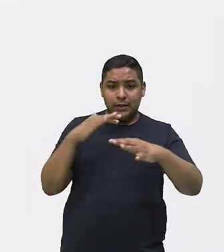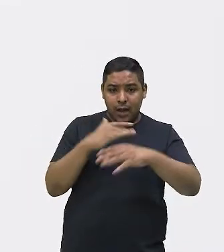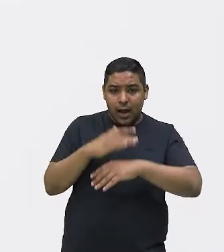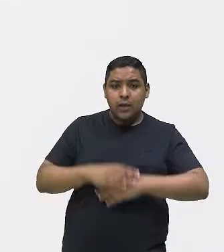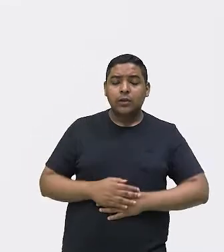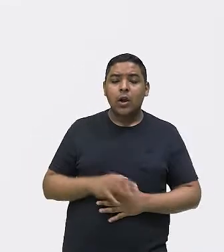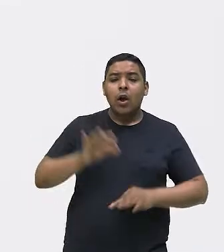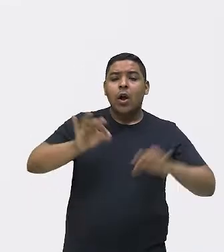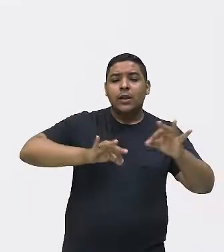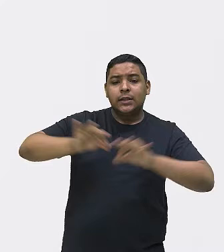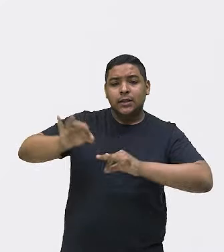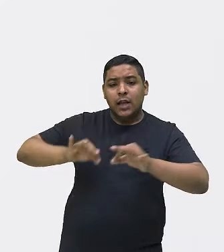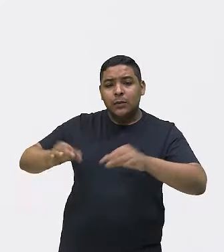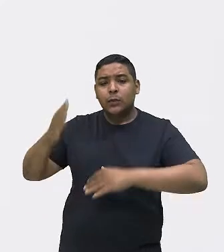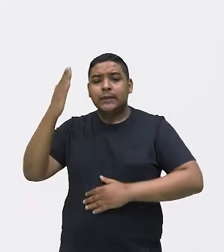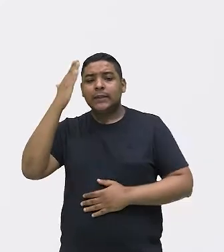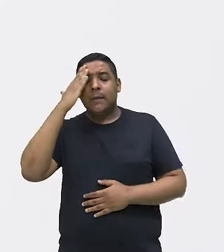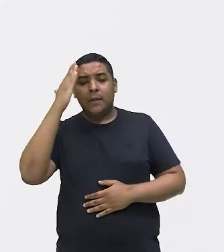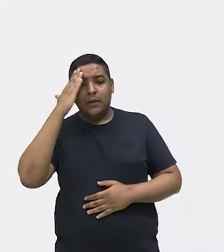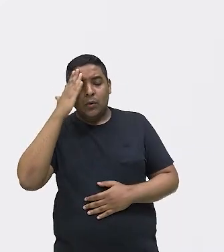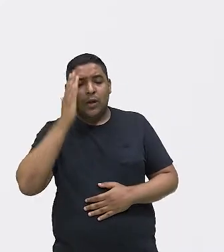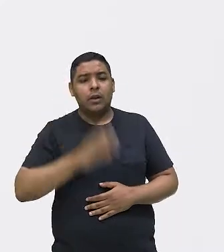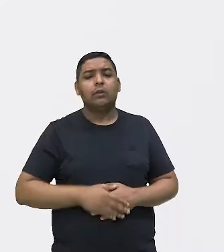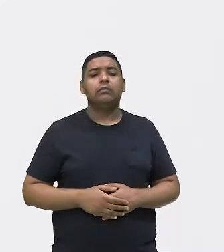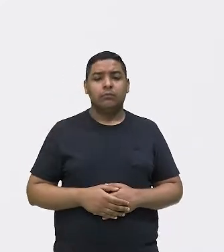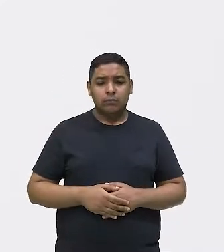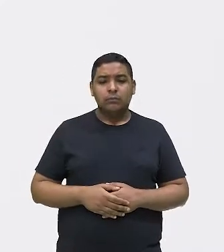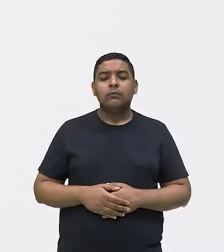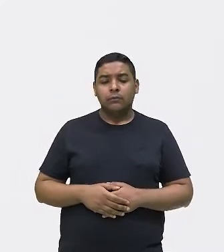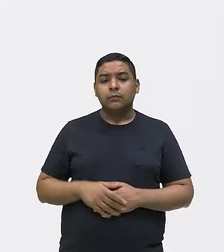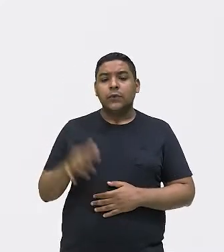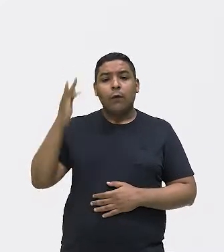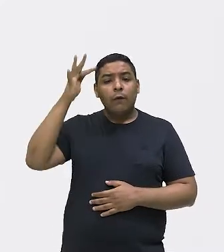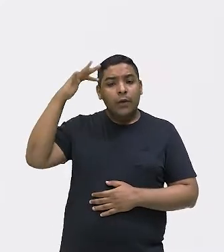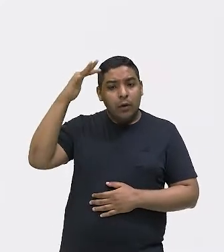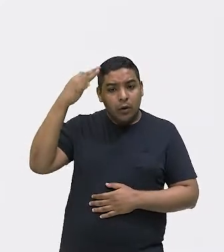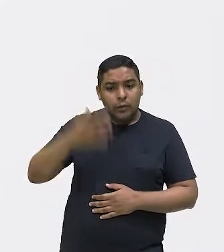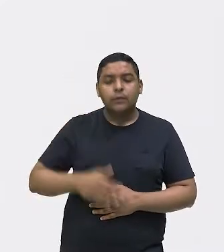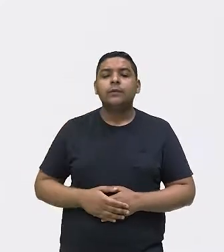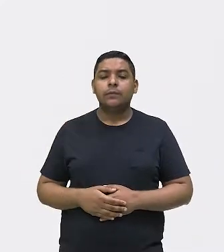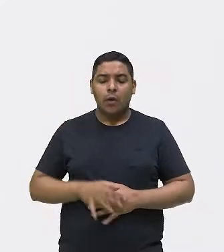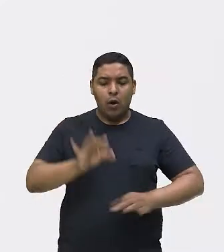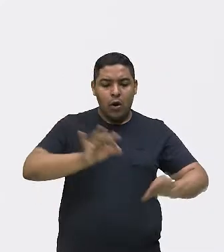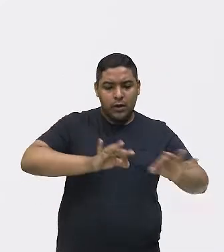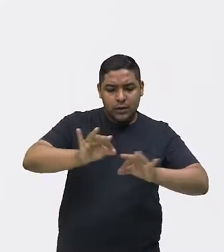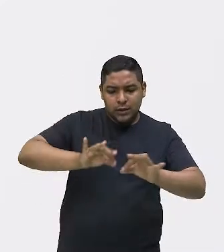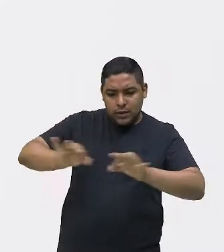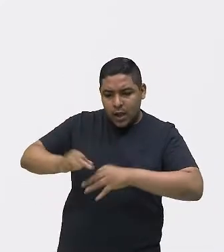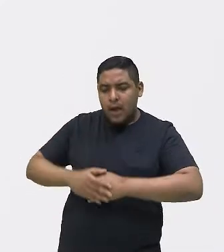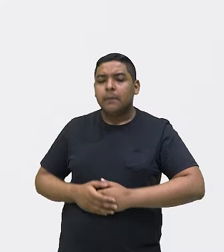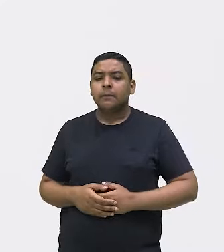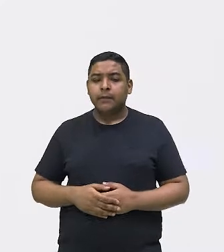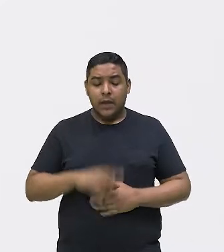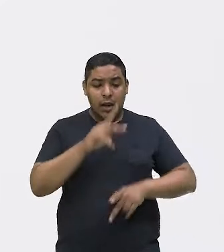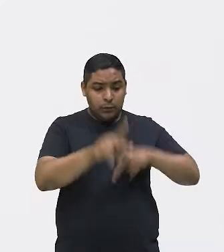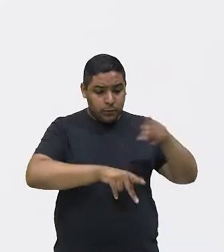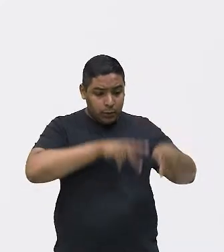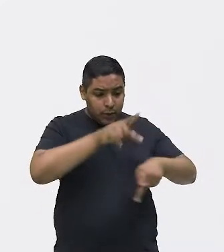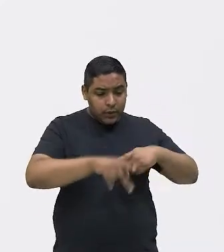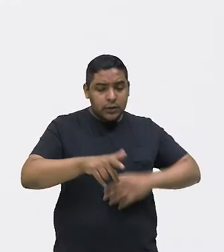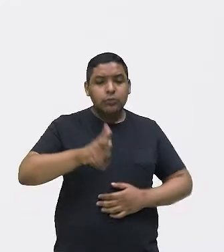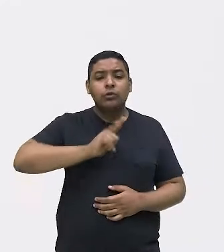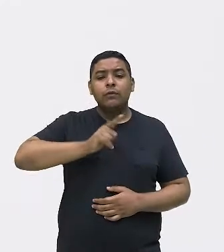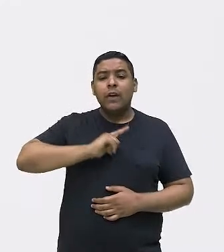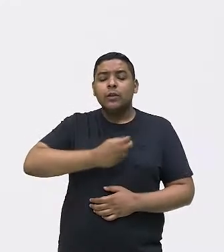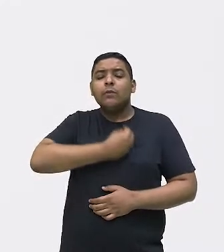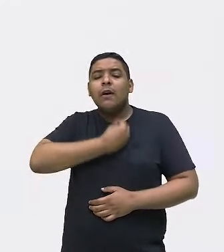possa governar a cidade, que possa gerir a cidade e fazer com que os seus habitantes tivessem uma vida boa, uma vida